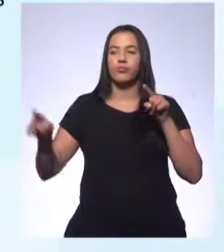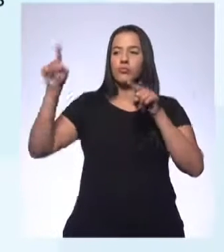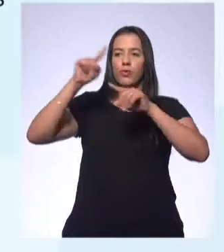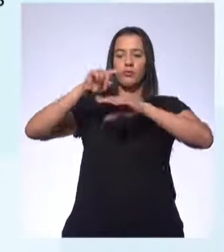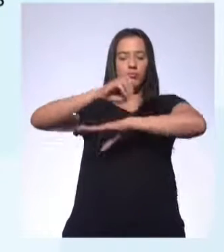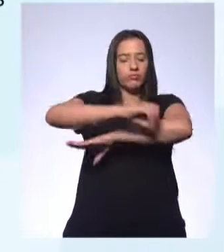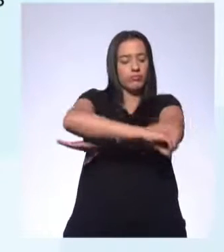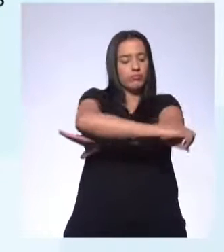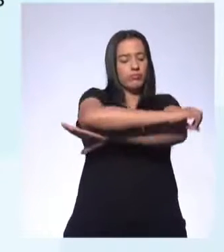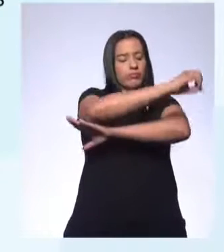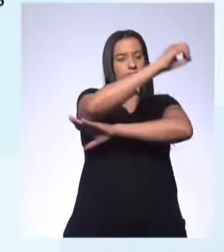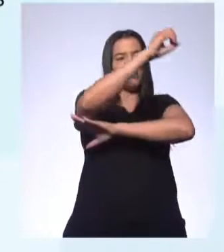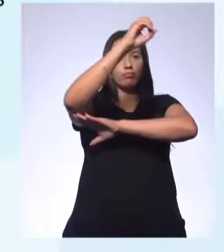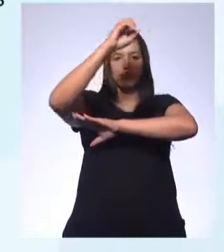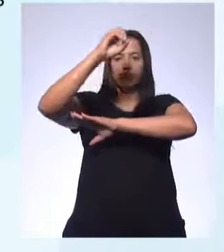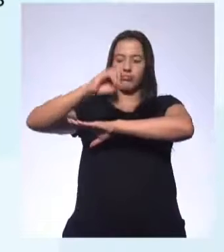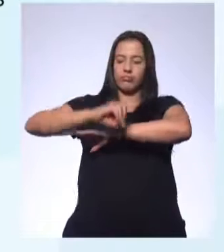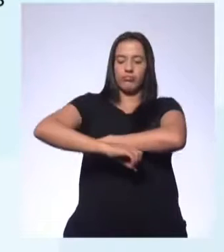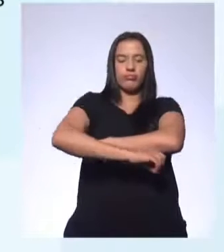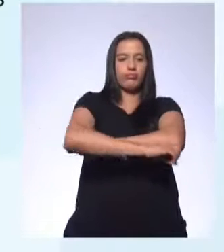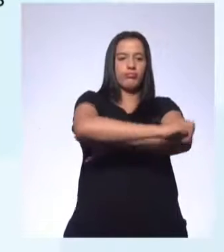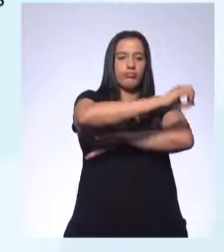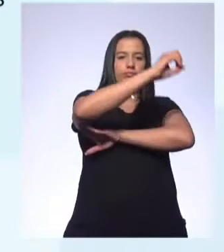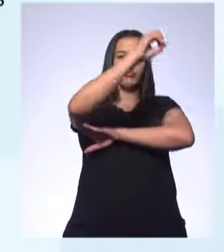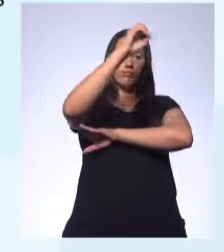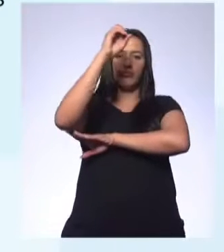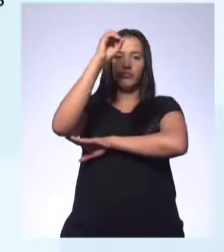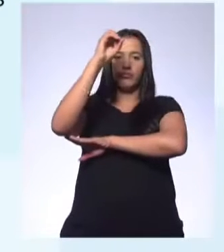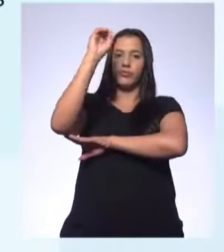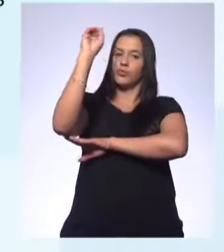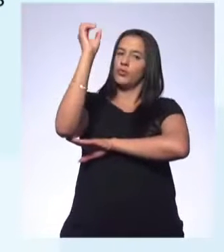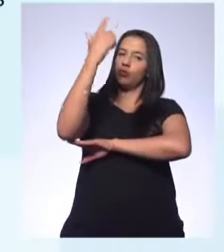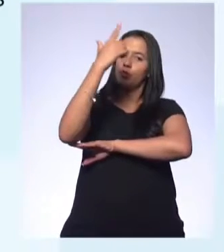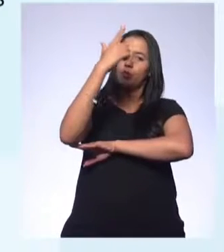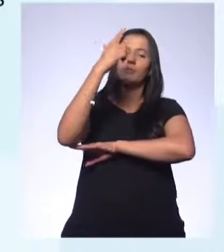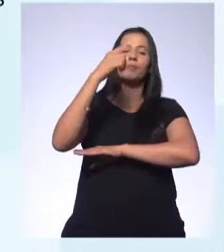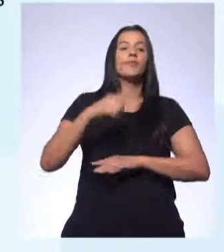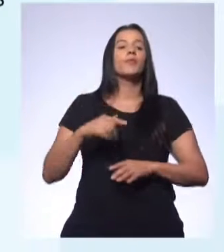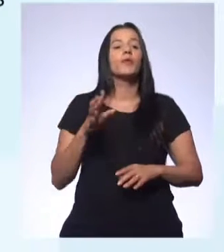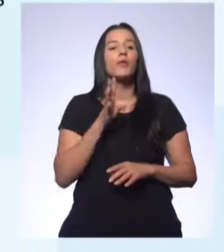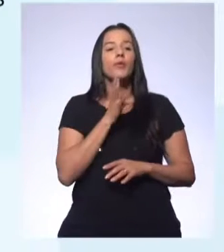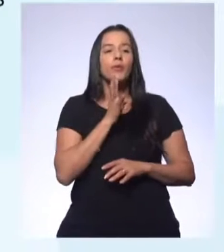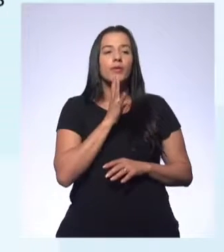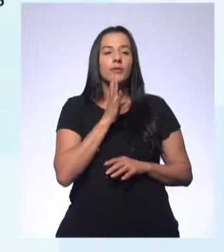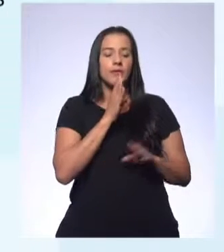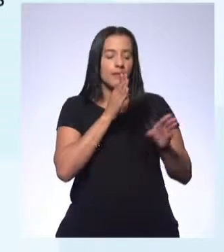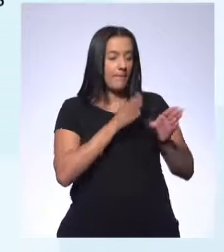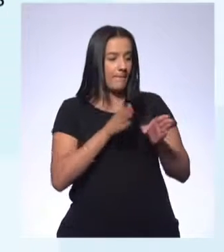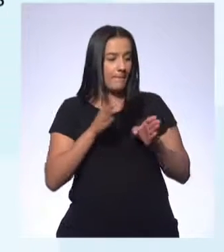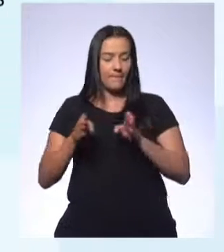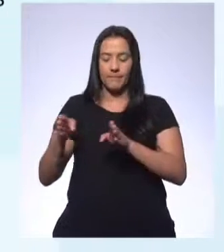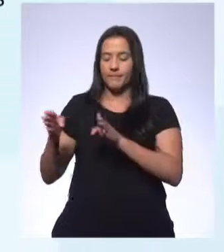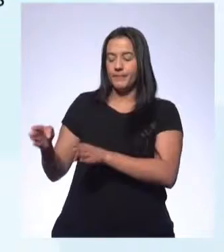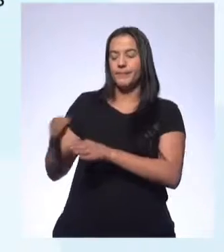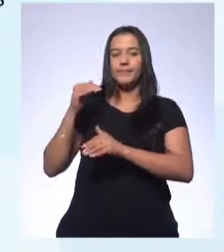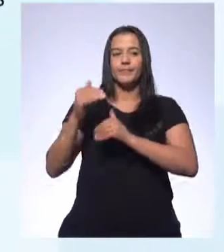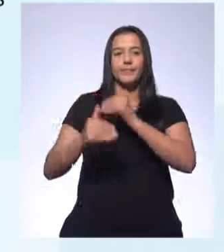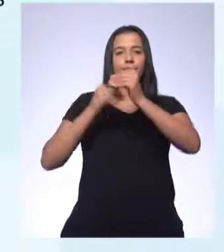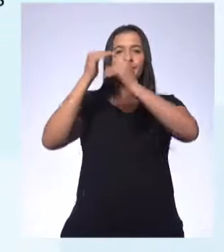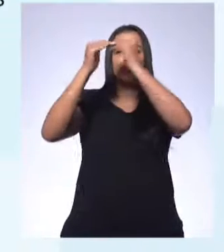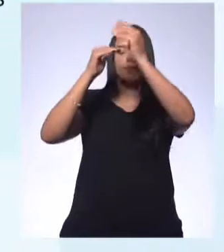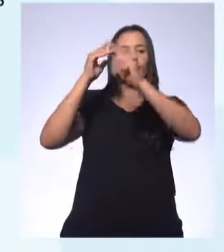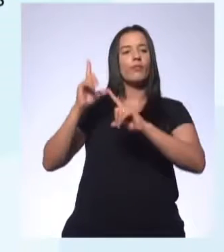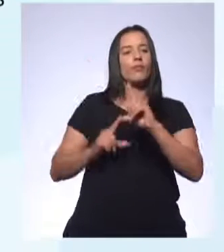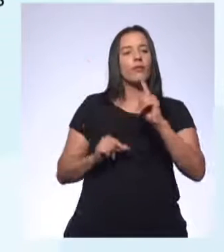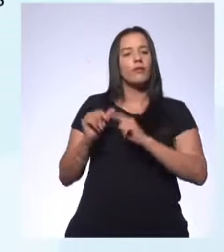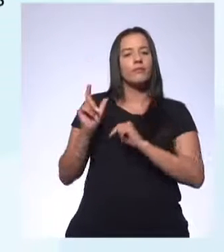dizer, conhecer um pouquinho sobre o nascimento, vida e morte, né, com base no conhecimento das etapas de evolução de estrelas